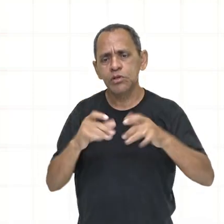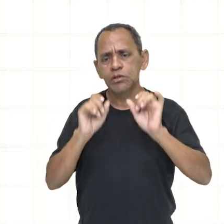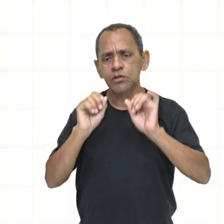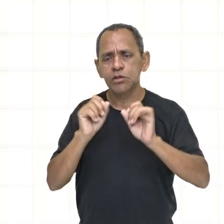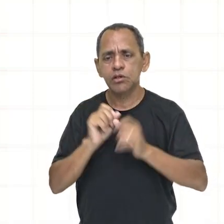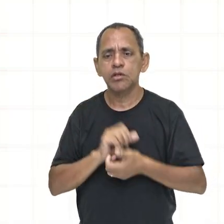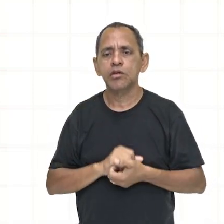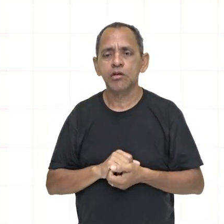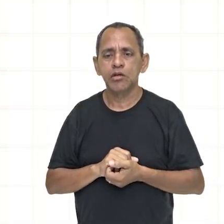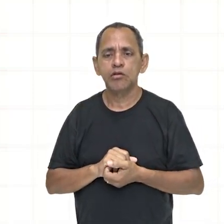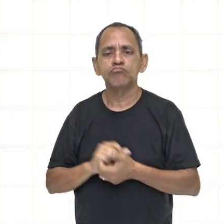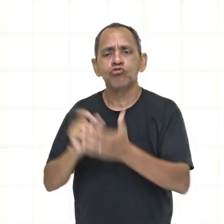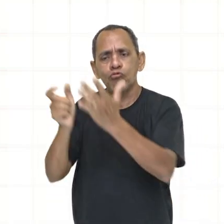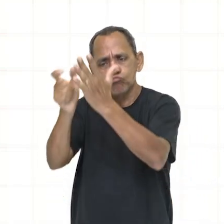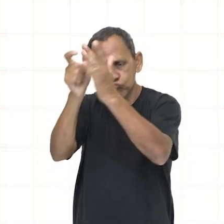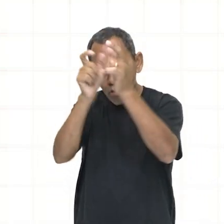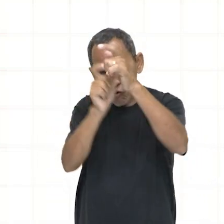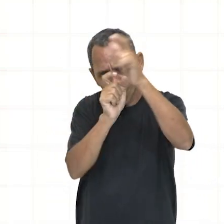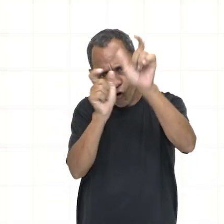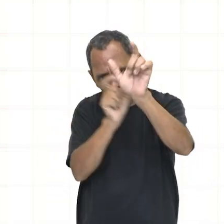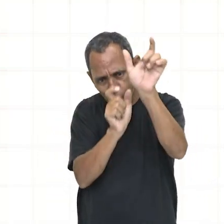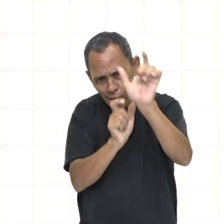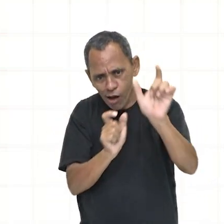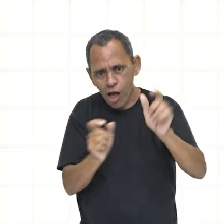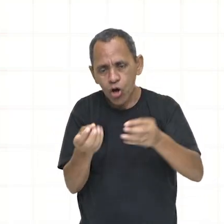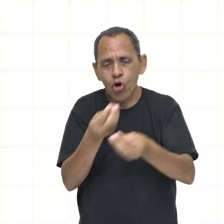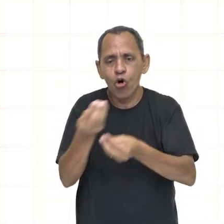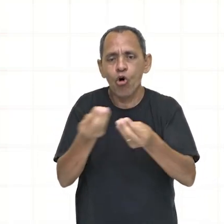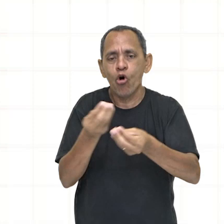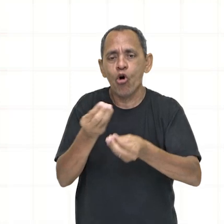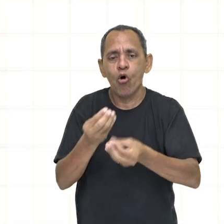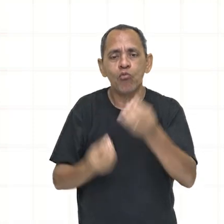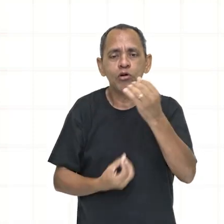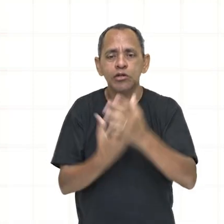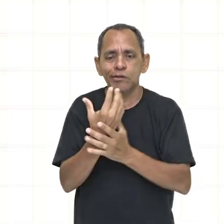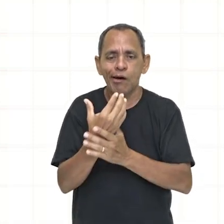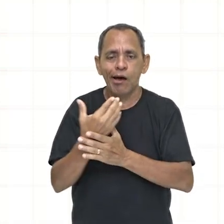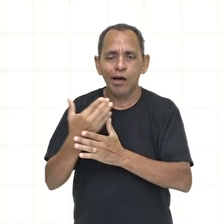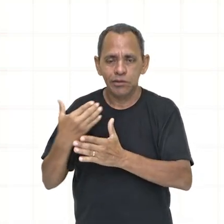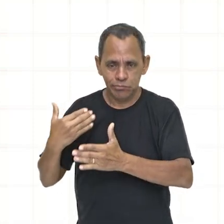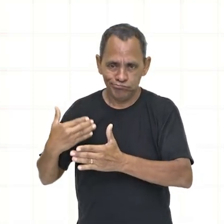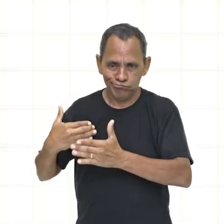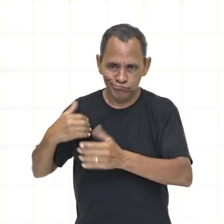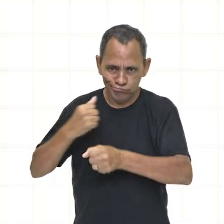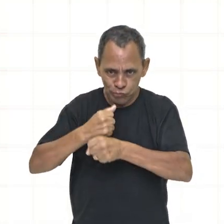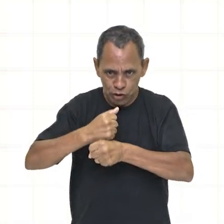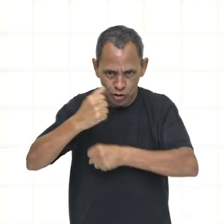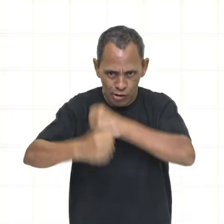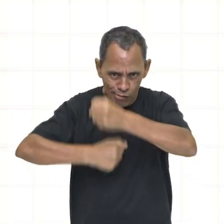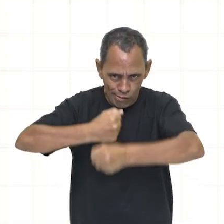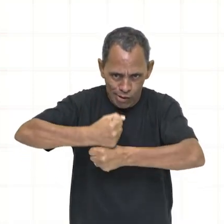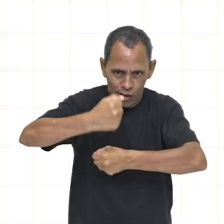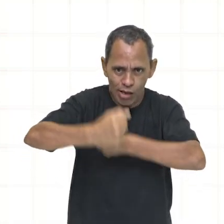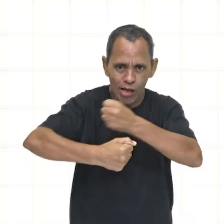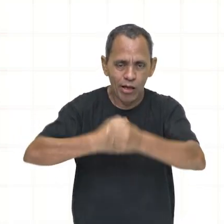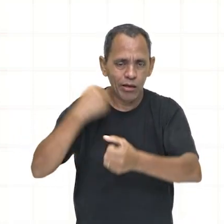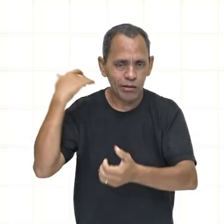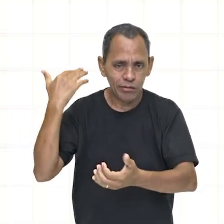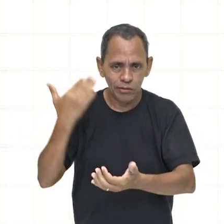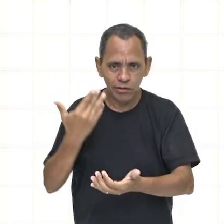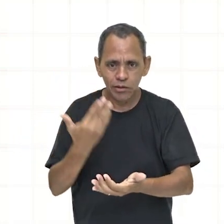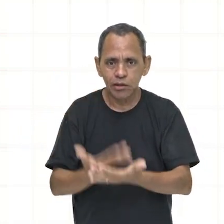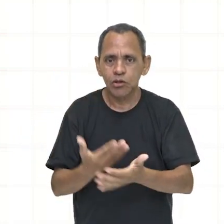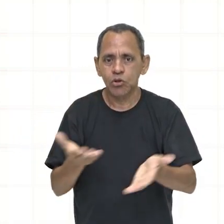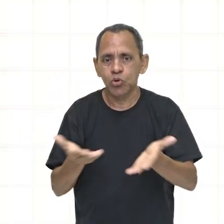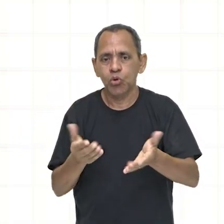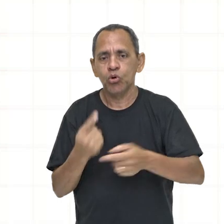de como que ela se formou ao longo dos anos. Então, só para dar um exemplo aqui de como que se representava a